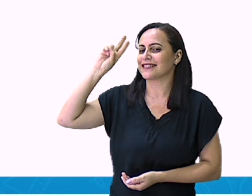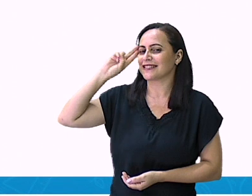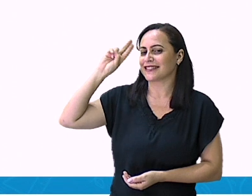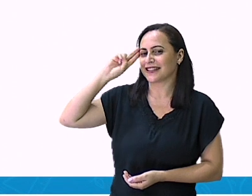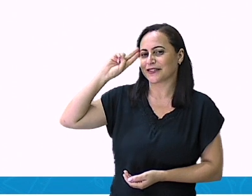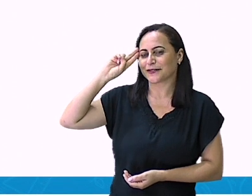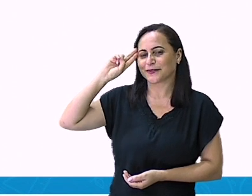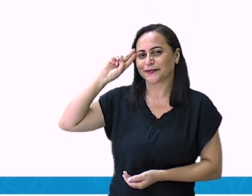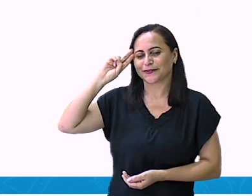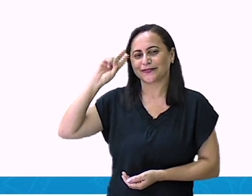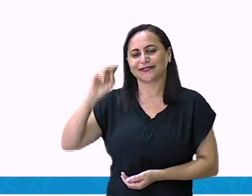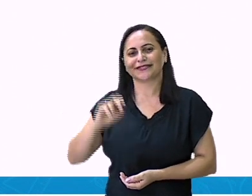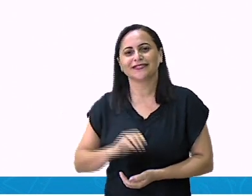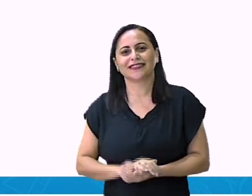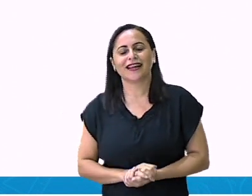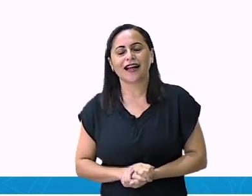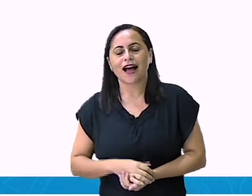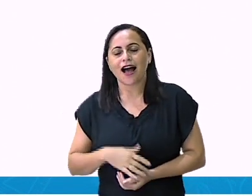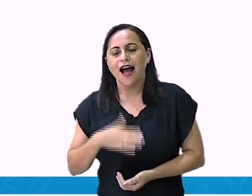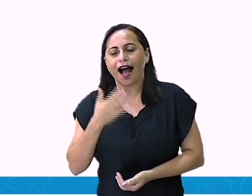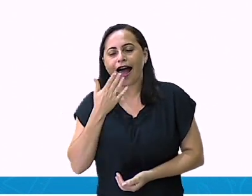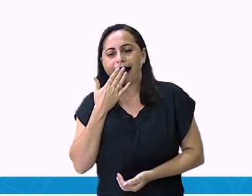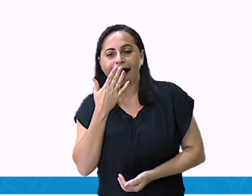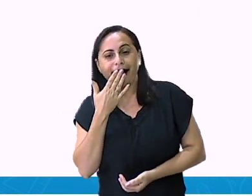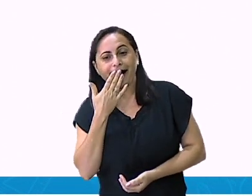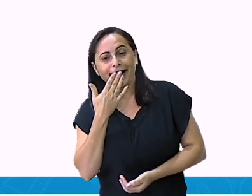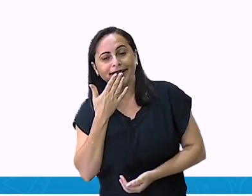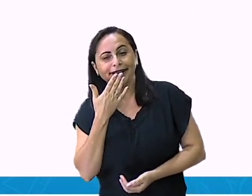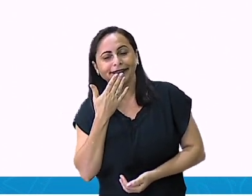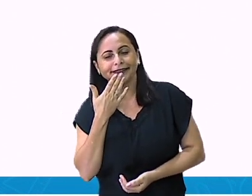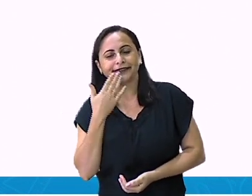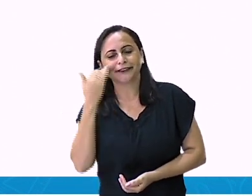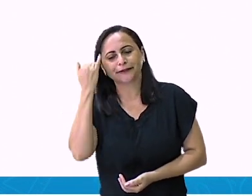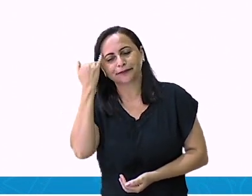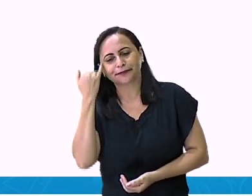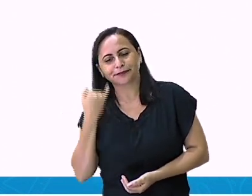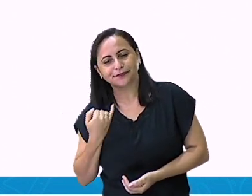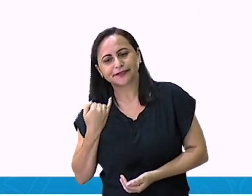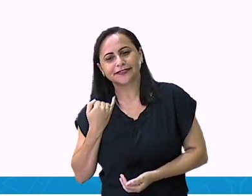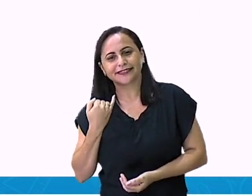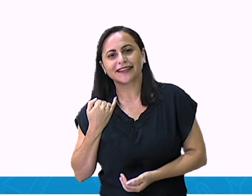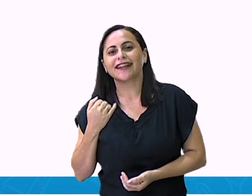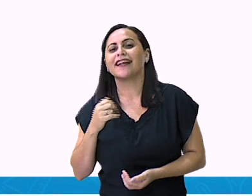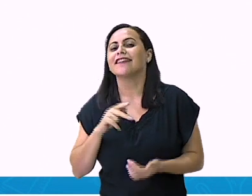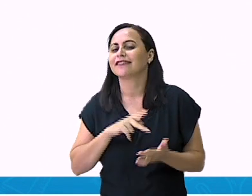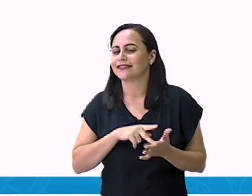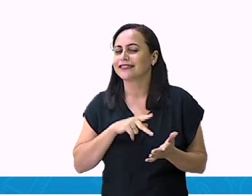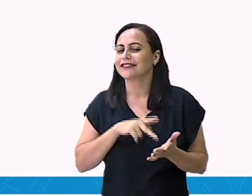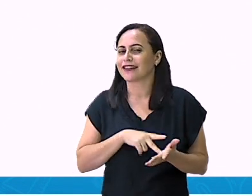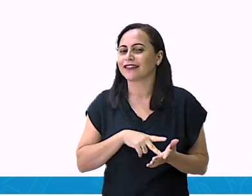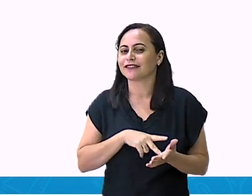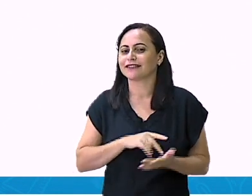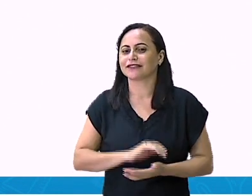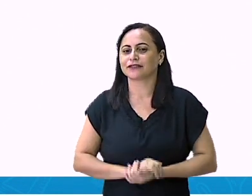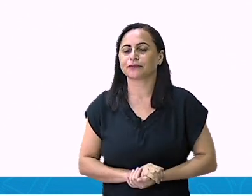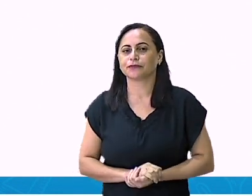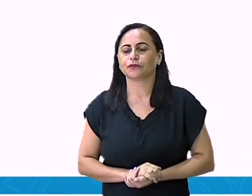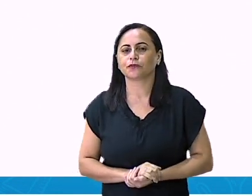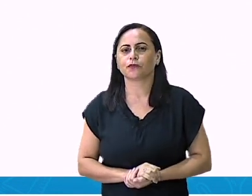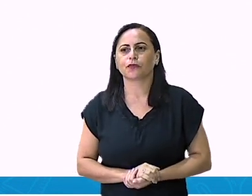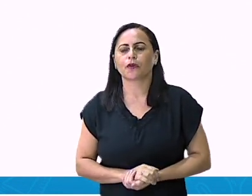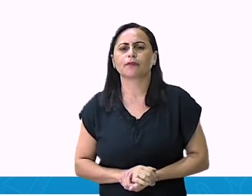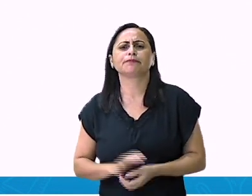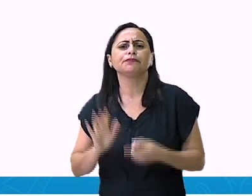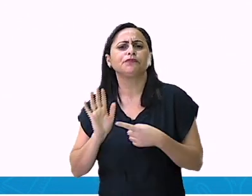segunda-feira. Que legal! Às vezes a segunda-feira dá uma preguiça, não é mesmo? Olha, nós falamos